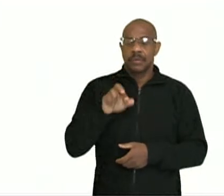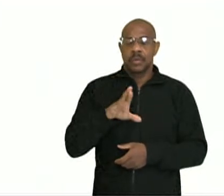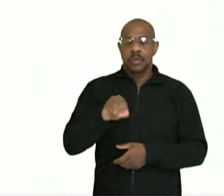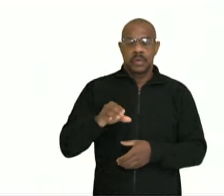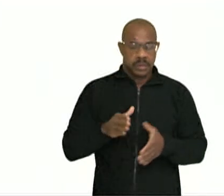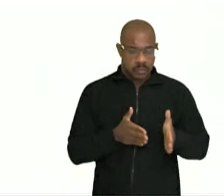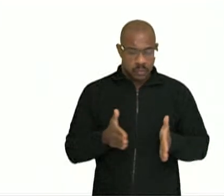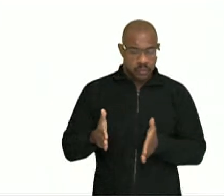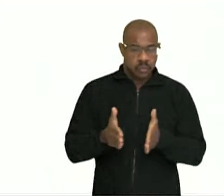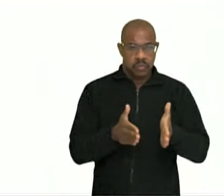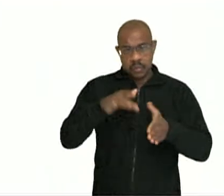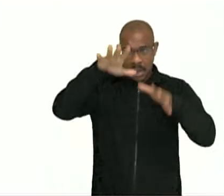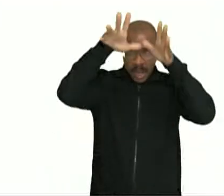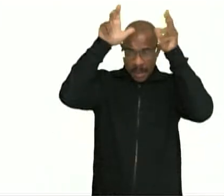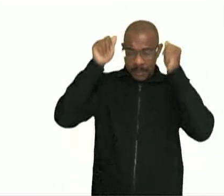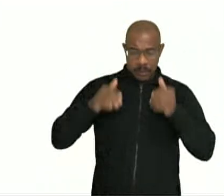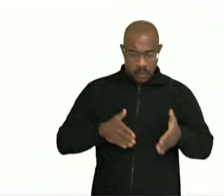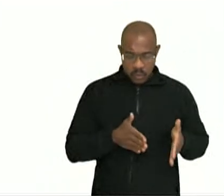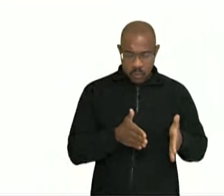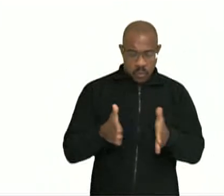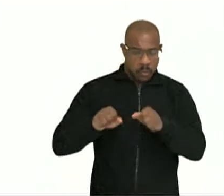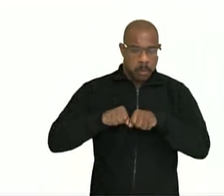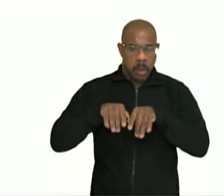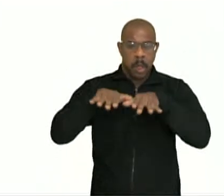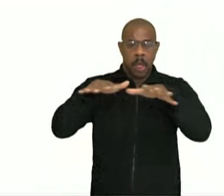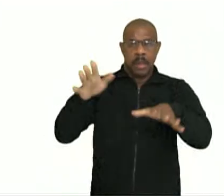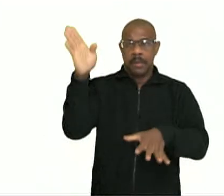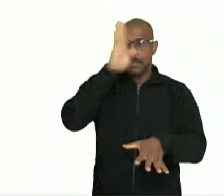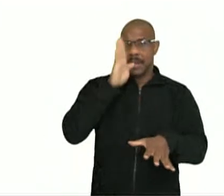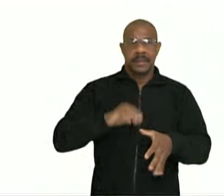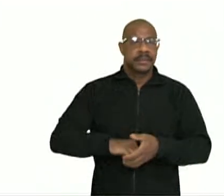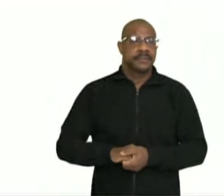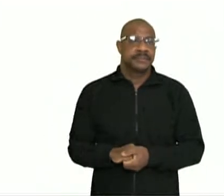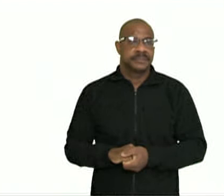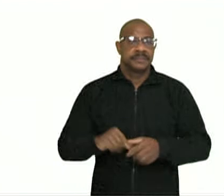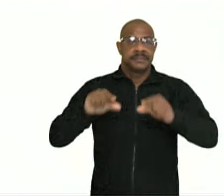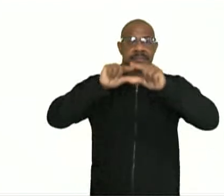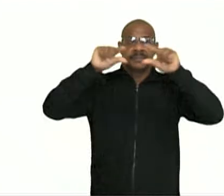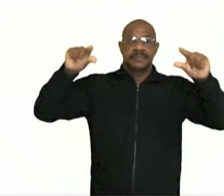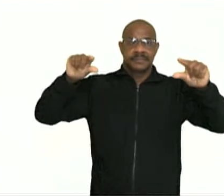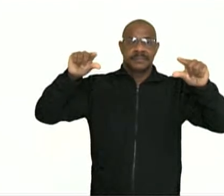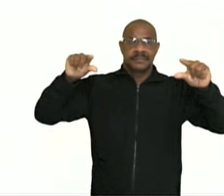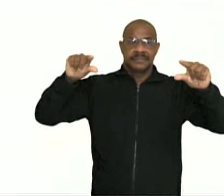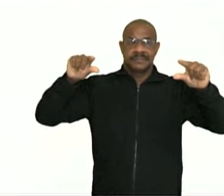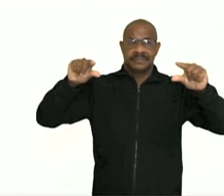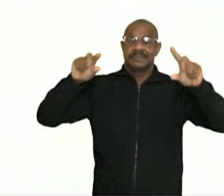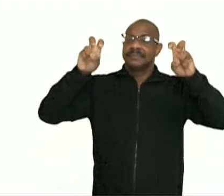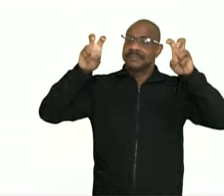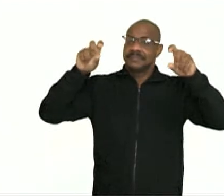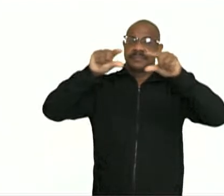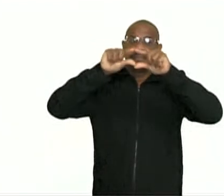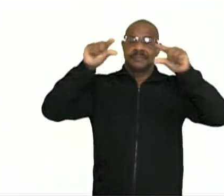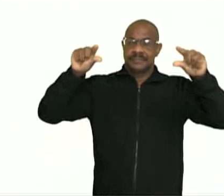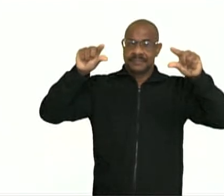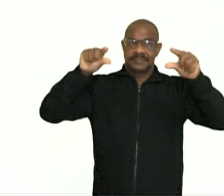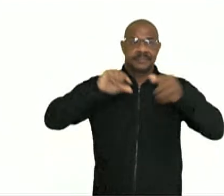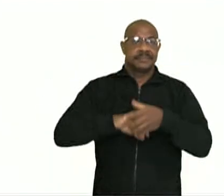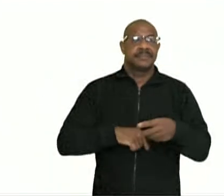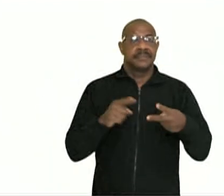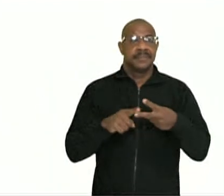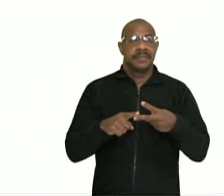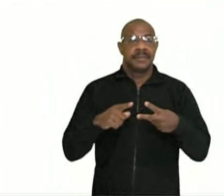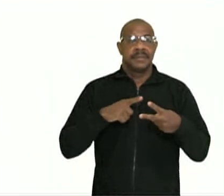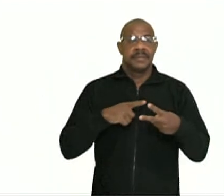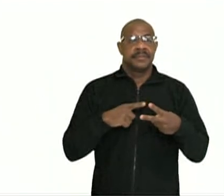resto do Brasil. Então, a manchete, né, o título aqui, ó, título do artigo. E aí eu tenho aqui,